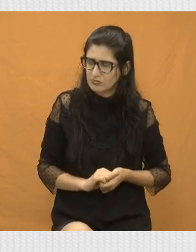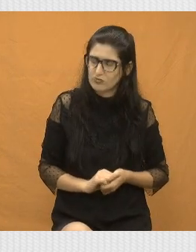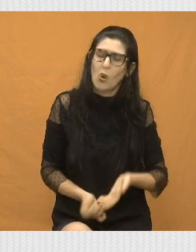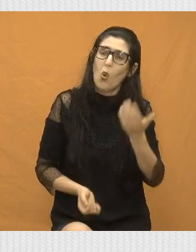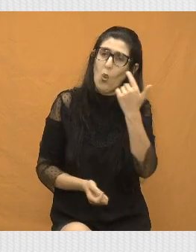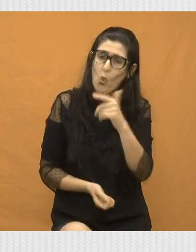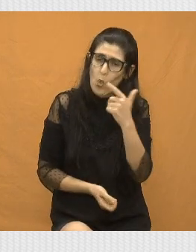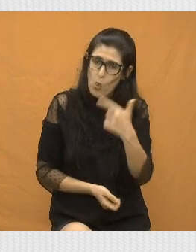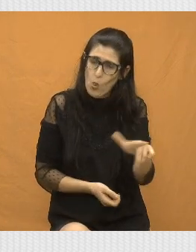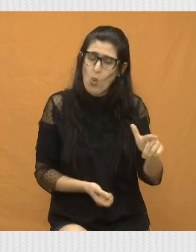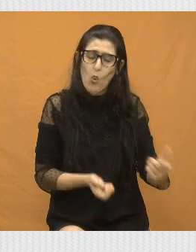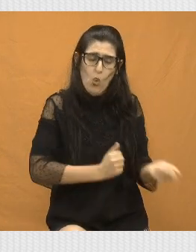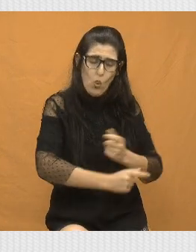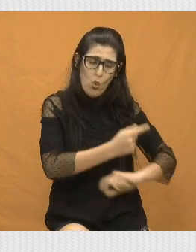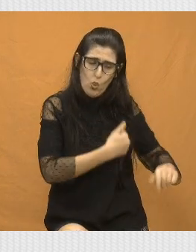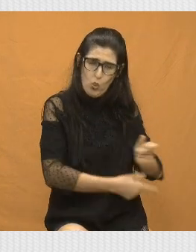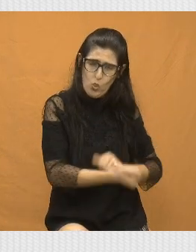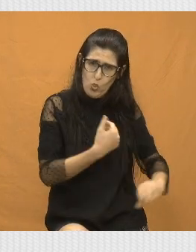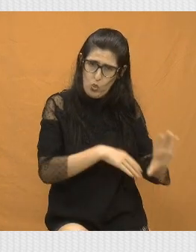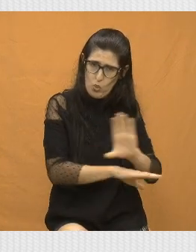outras receitas de capital,